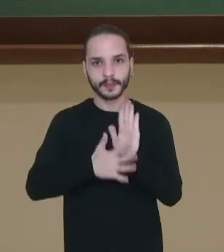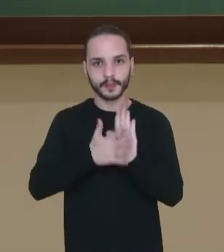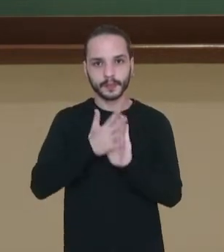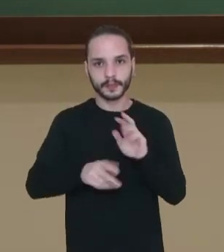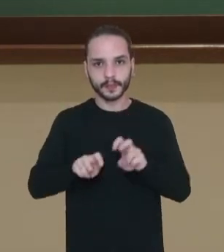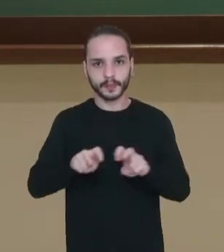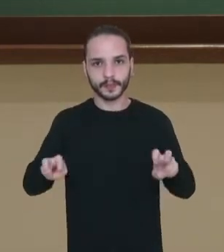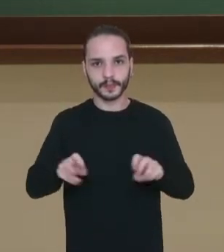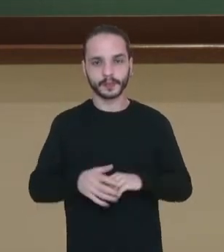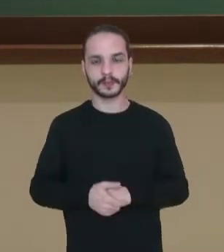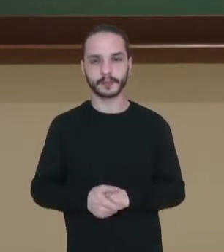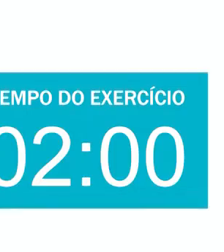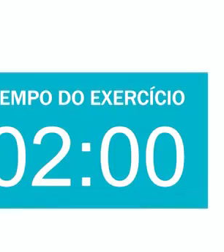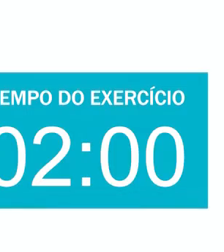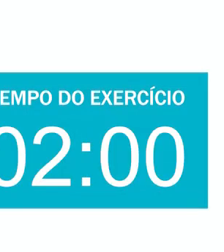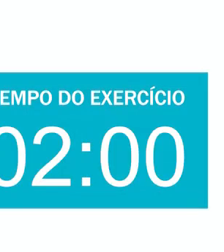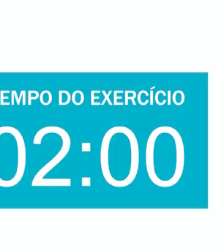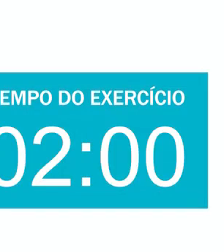simulado.